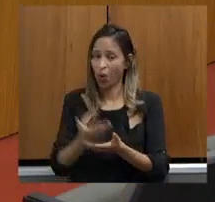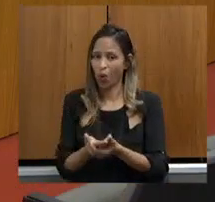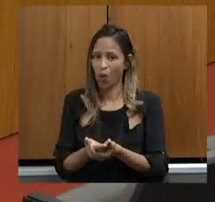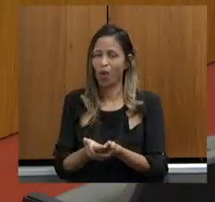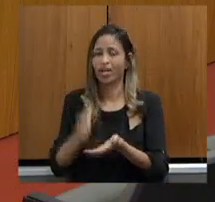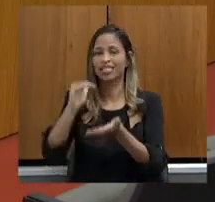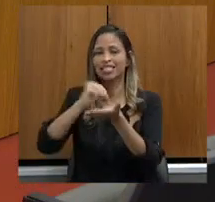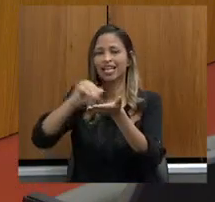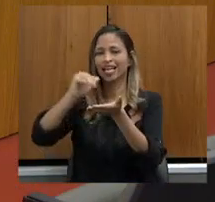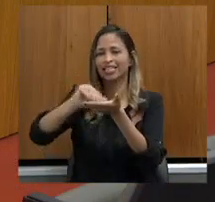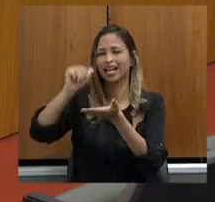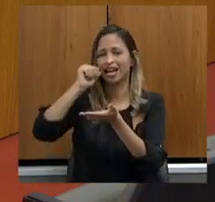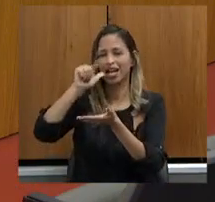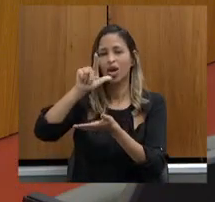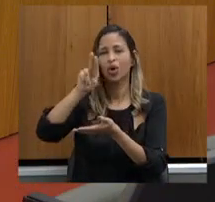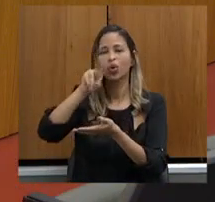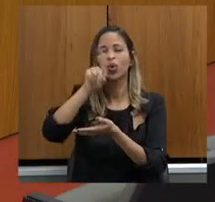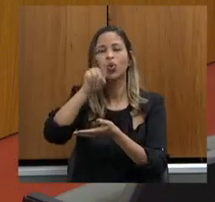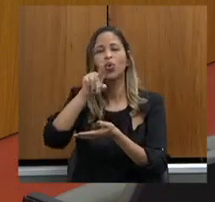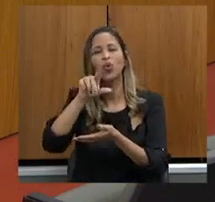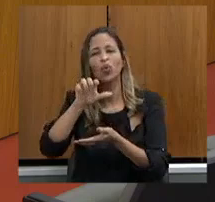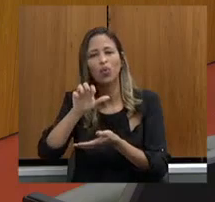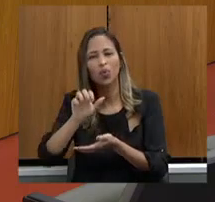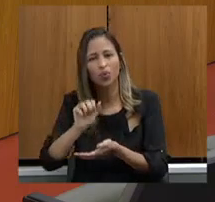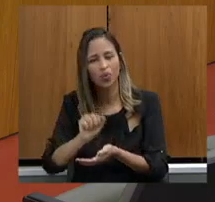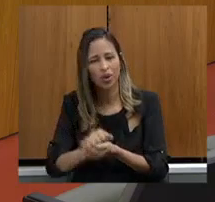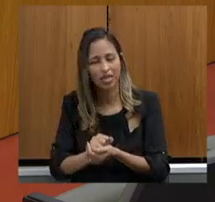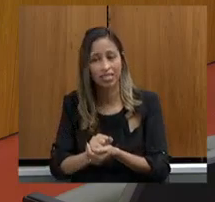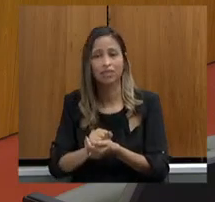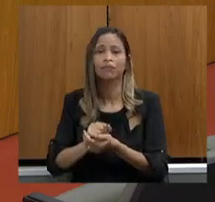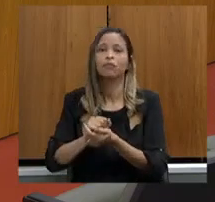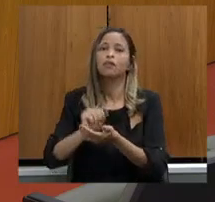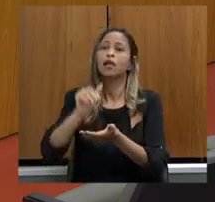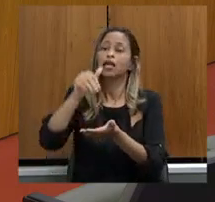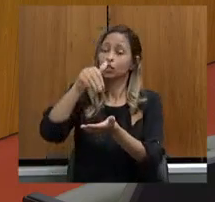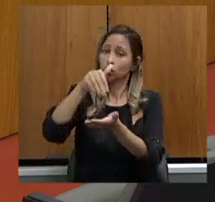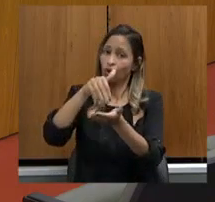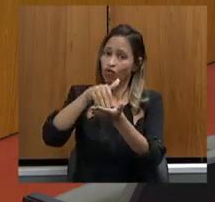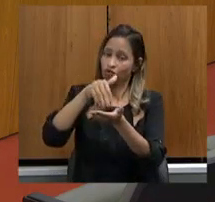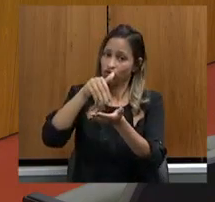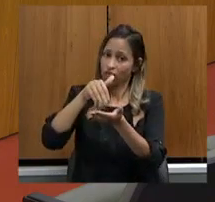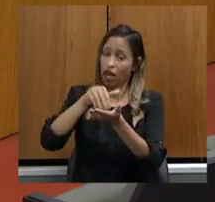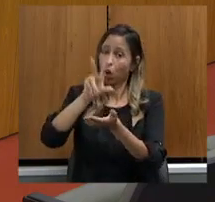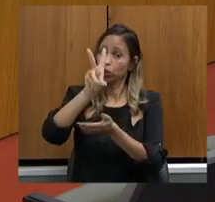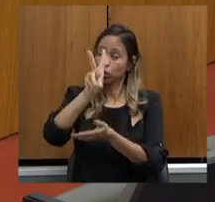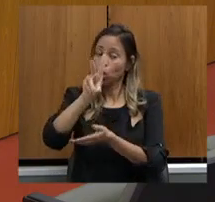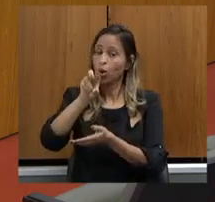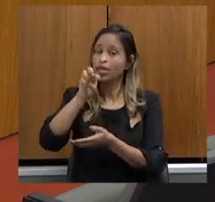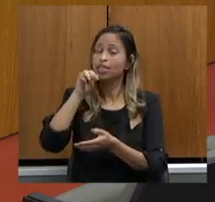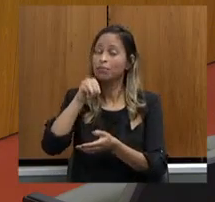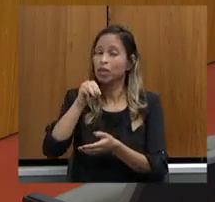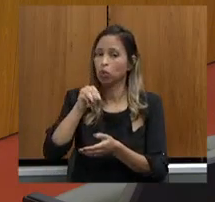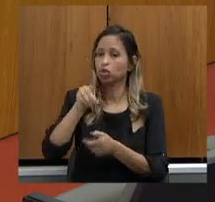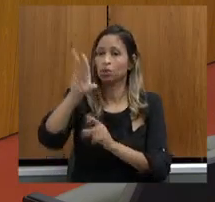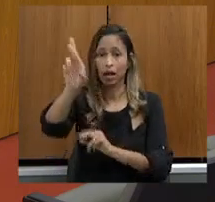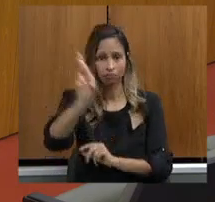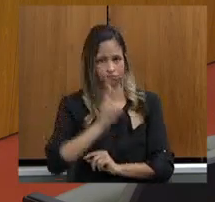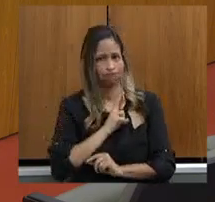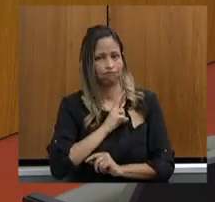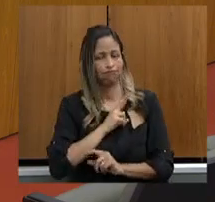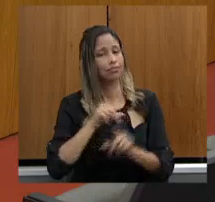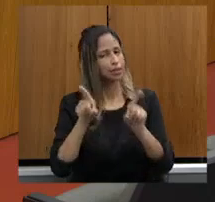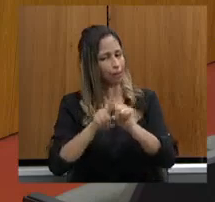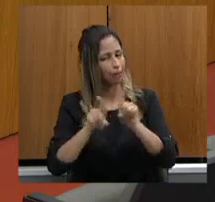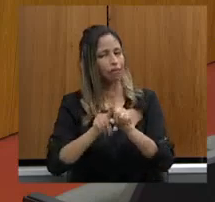para secretária Luiza Barreto e esclareço deputado Virgílio que é o final se for necessário você tem dois minutos para sua réplica também